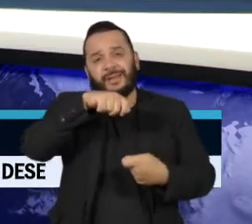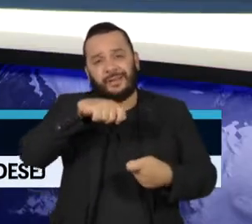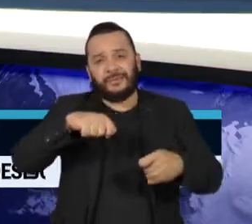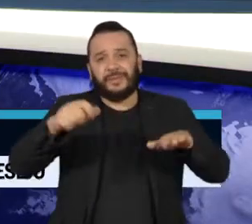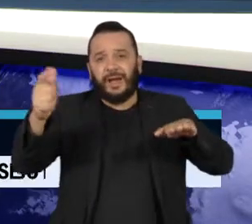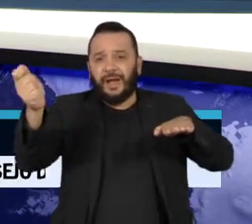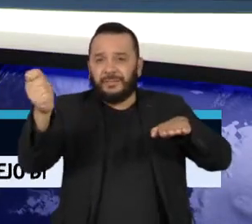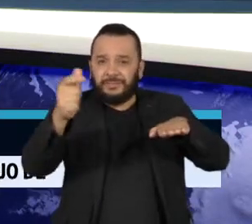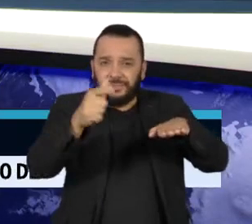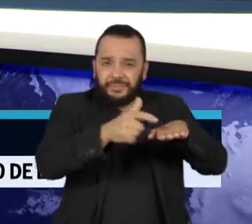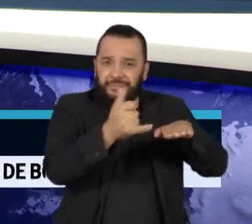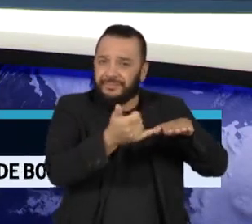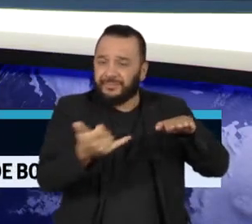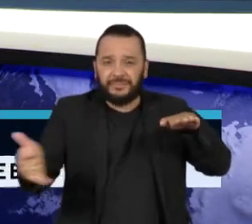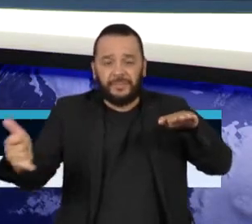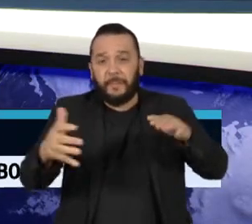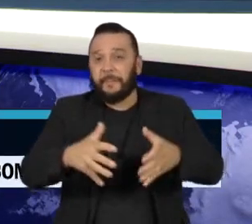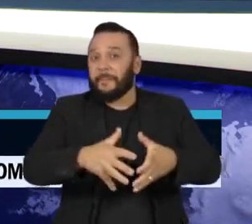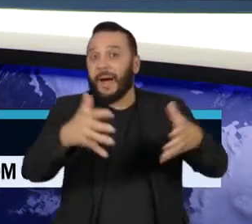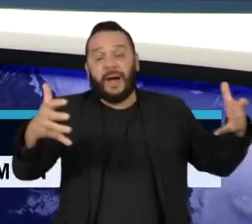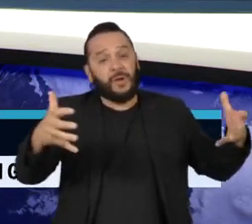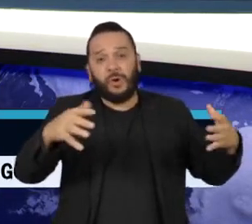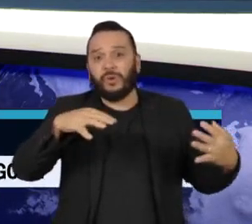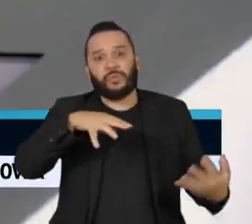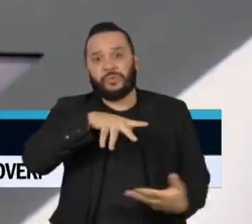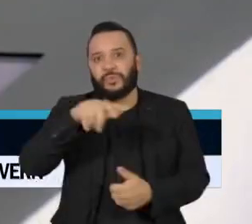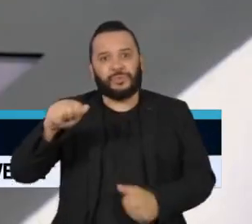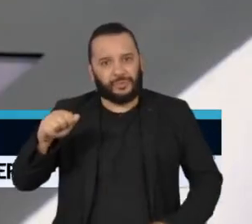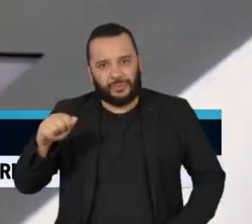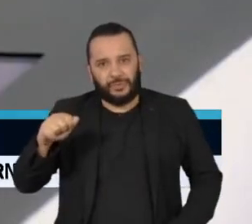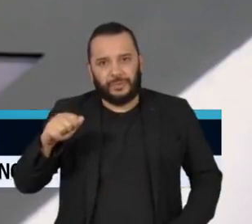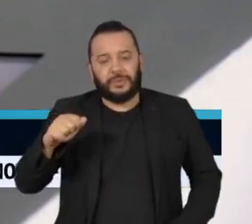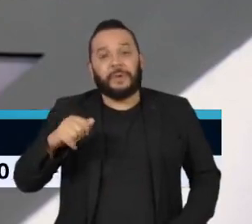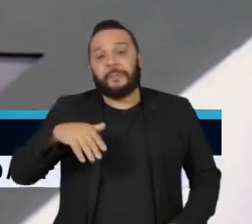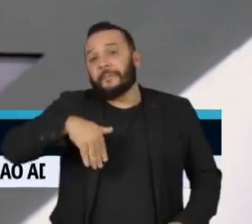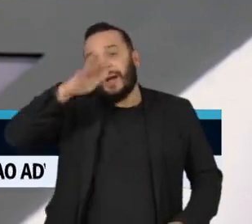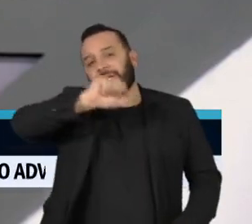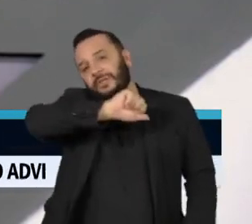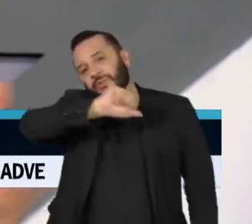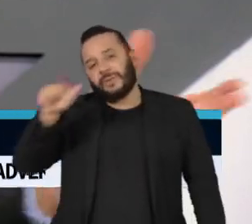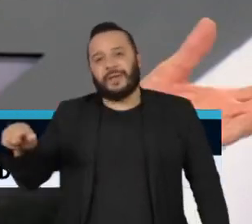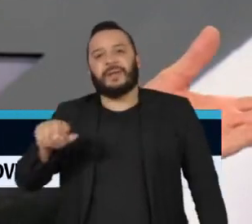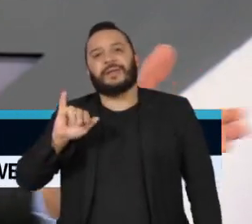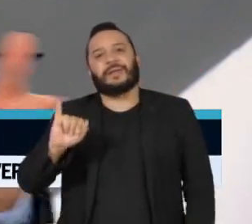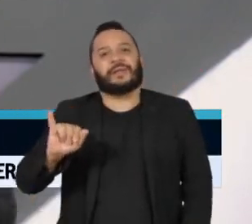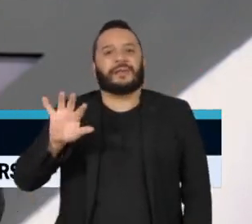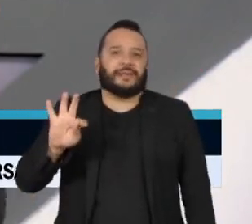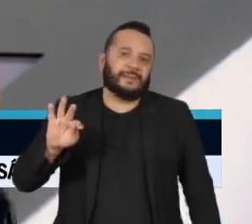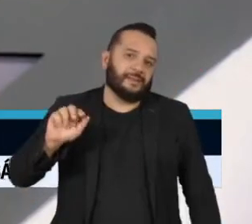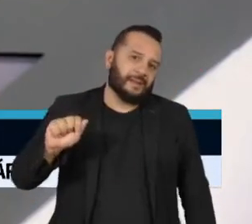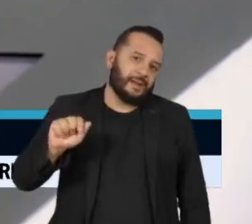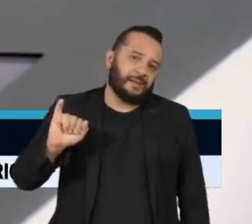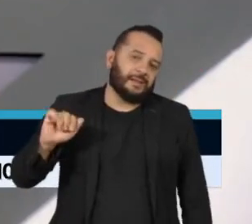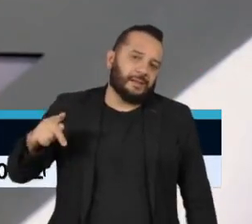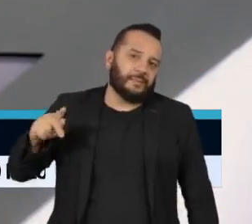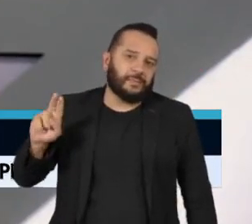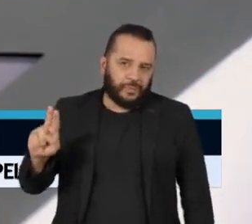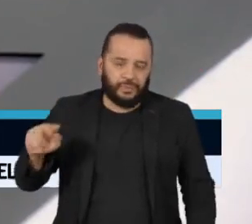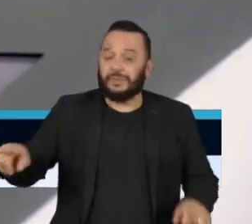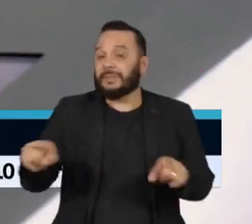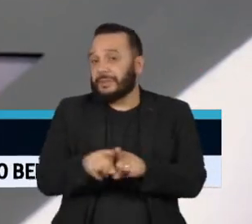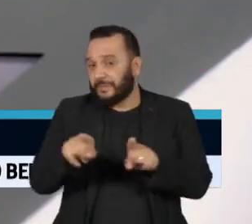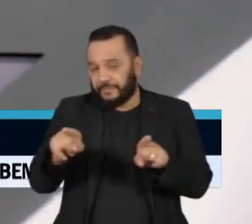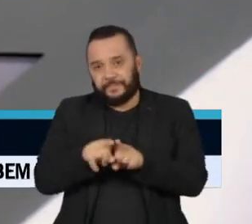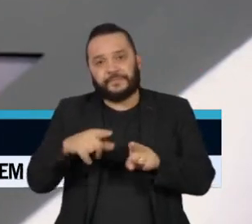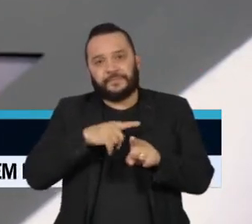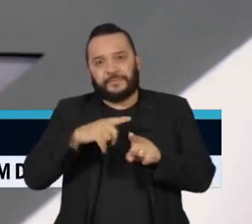com mais de 4 GB acima de Itaipu as offshoras eólicas of choque vão